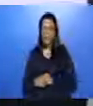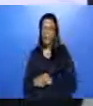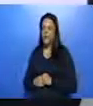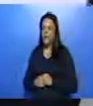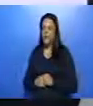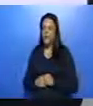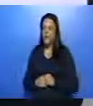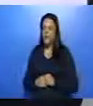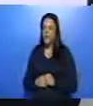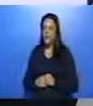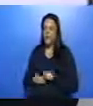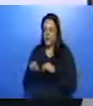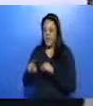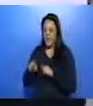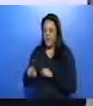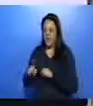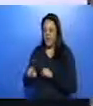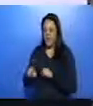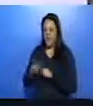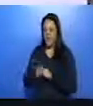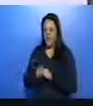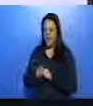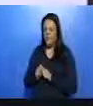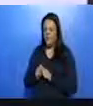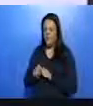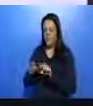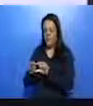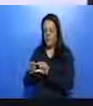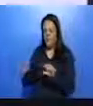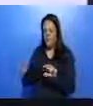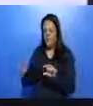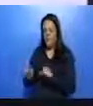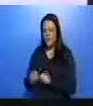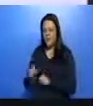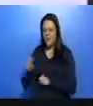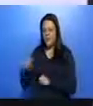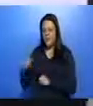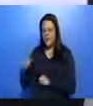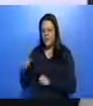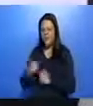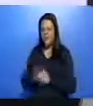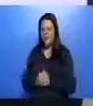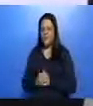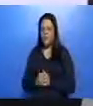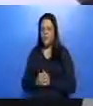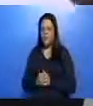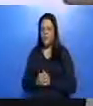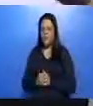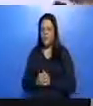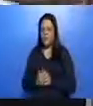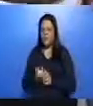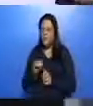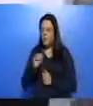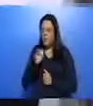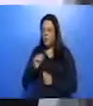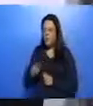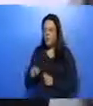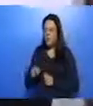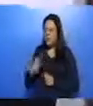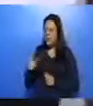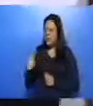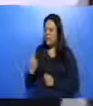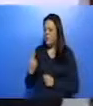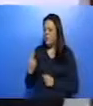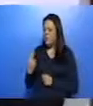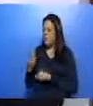dessa primeira. Que seremos aprovados. Que seremos aprovados fica muito vago. É dependente dessa primeira,